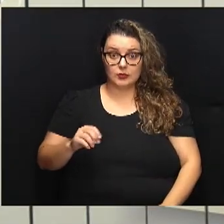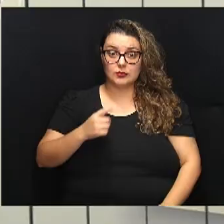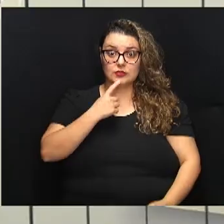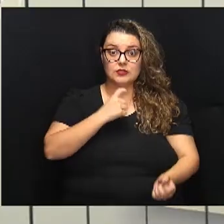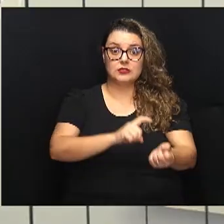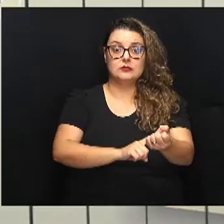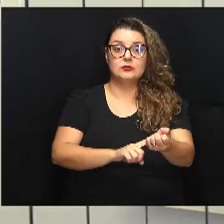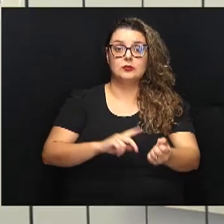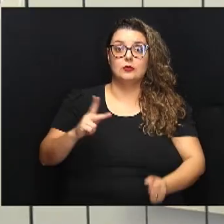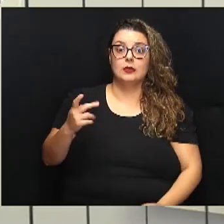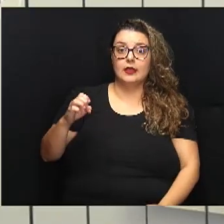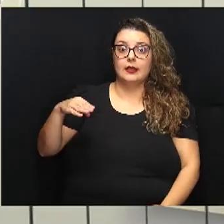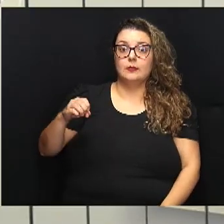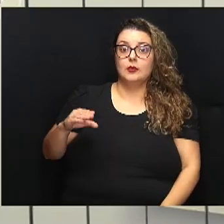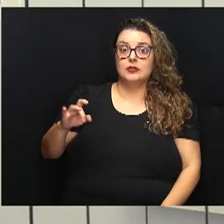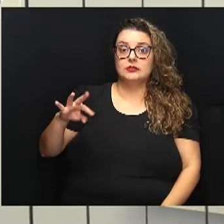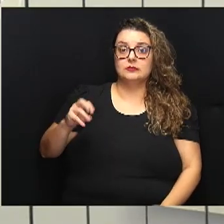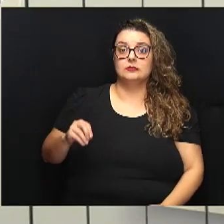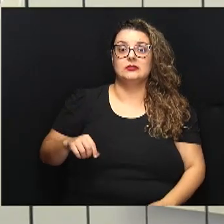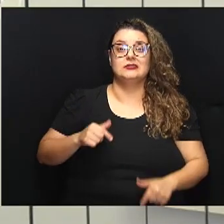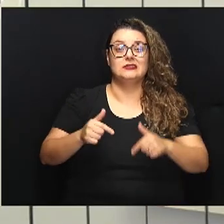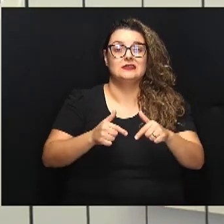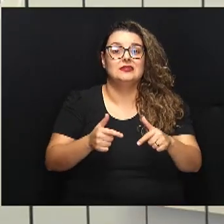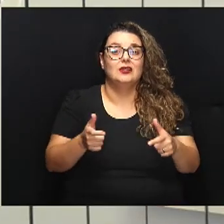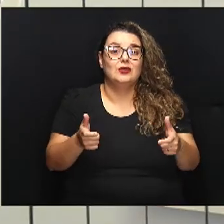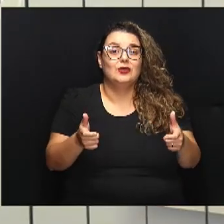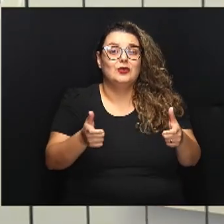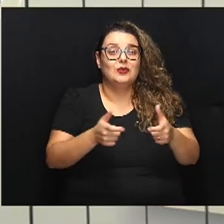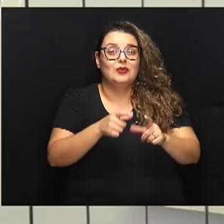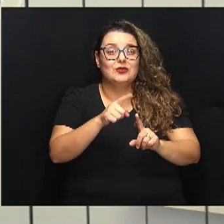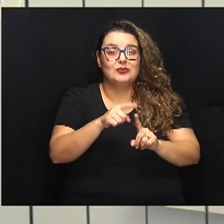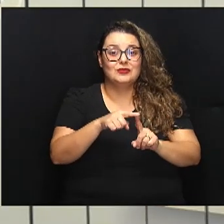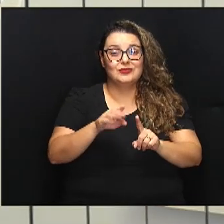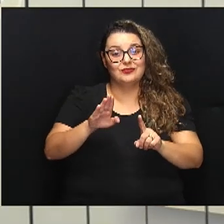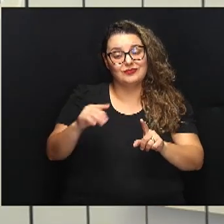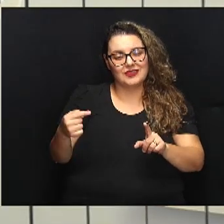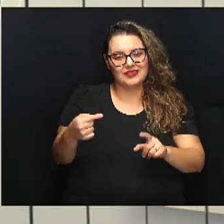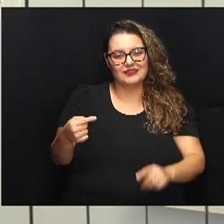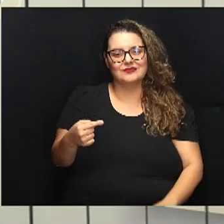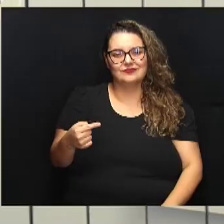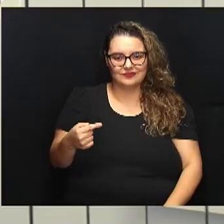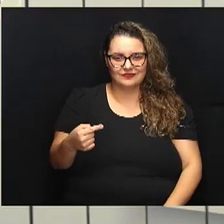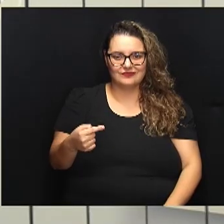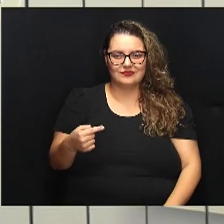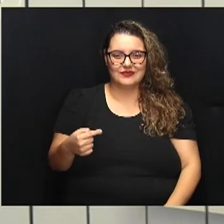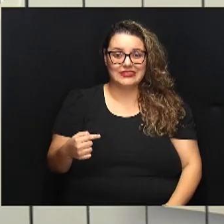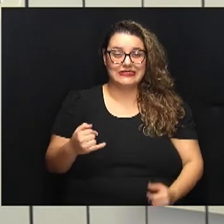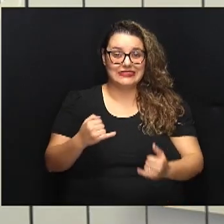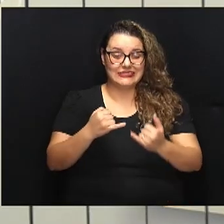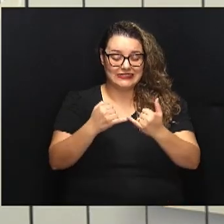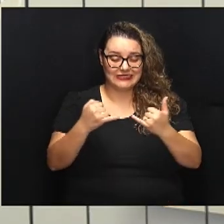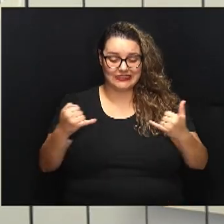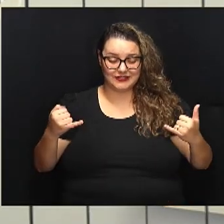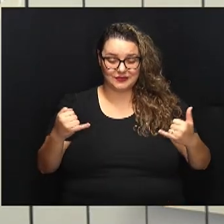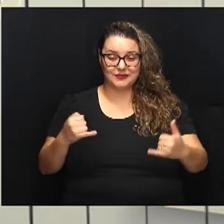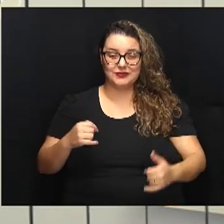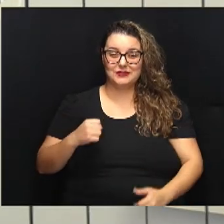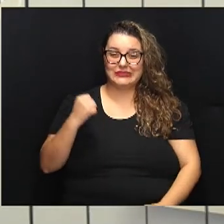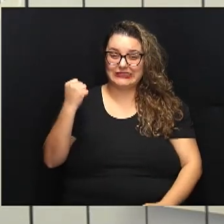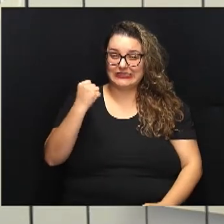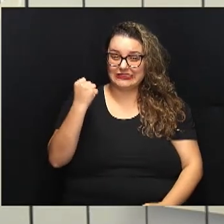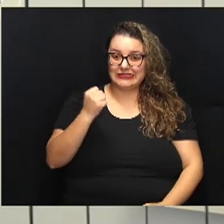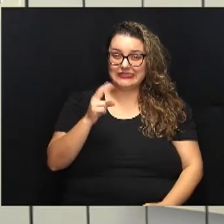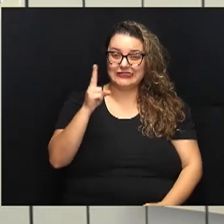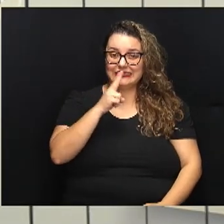da Unicamp opera com estoque de bolsas do tipo B negativo em nível crítico. E em estado de